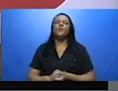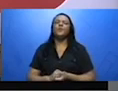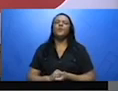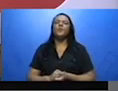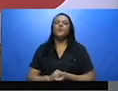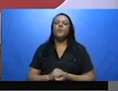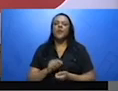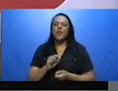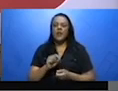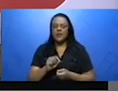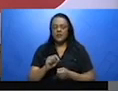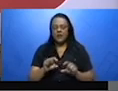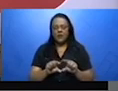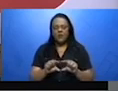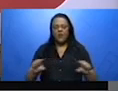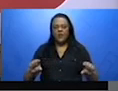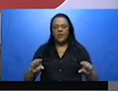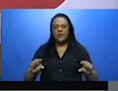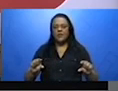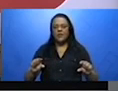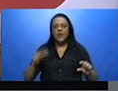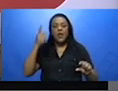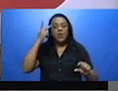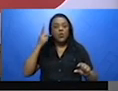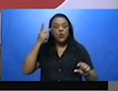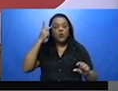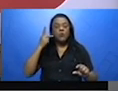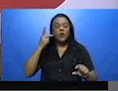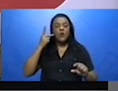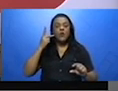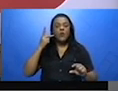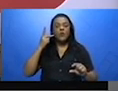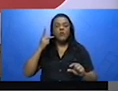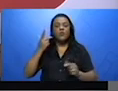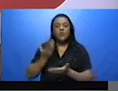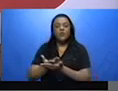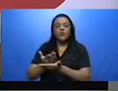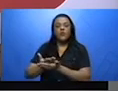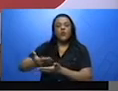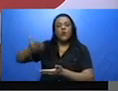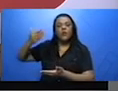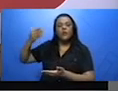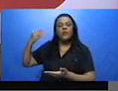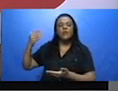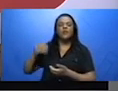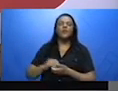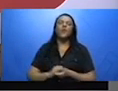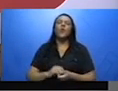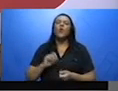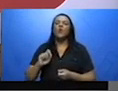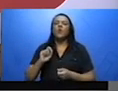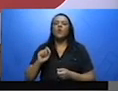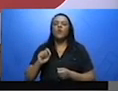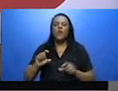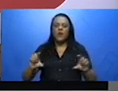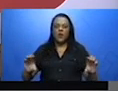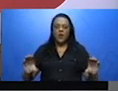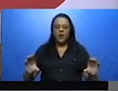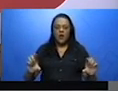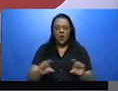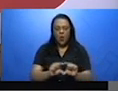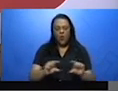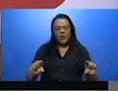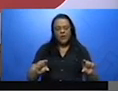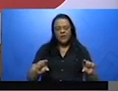Essa é a desenvolvida, aquela normal que nós vimos algumas aulas atrás. E a oração reduzida? É aquela que apresenta o